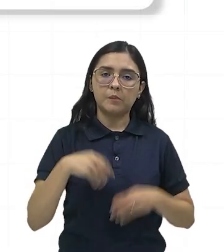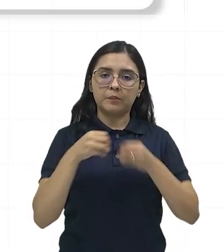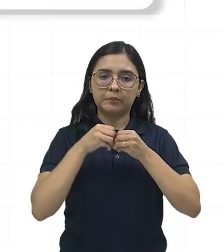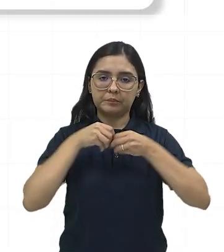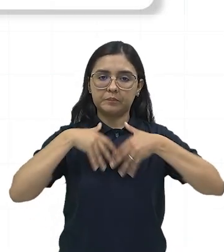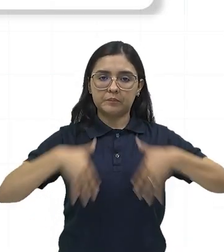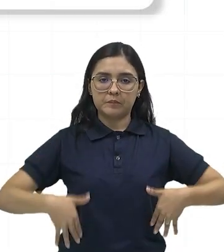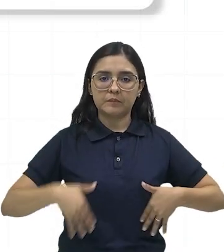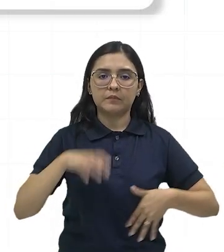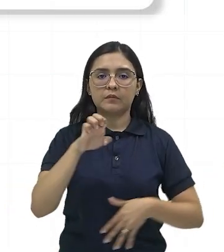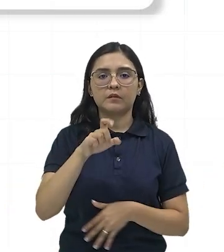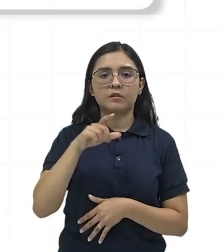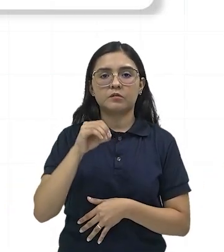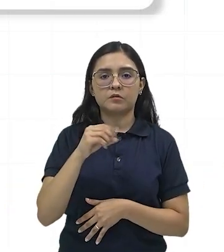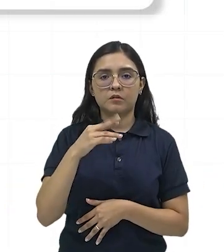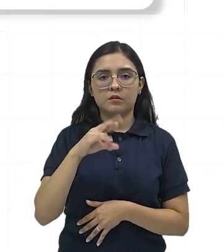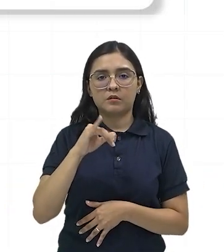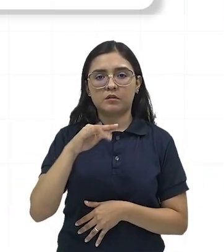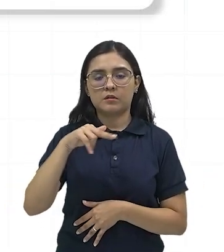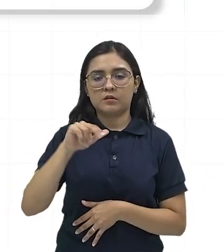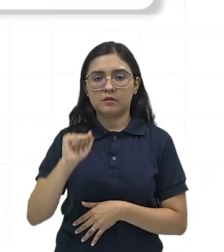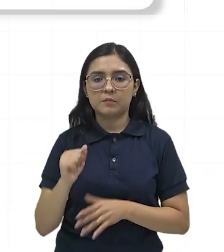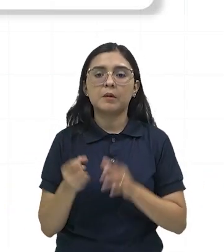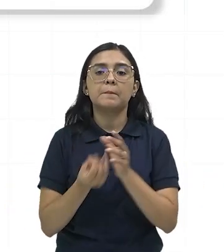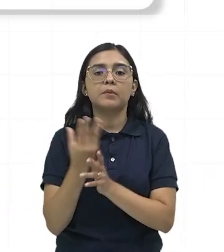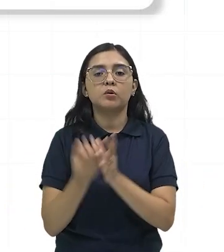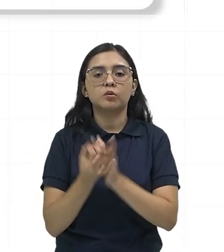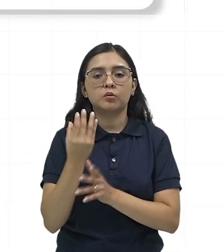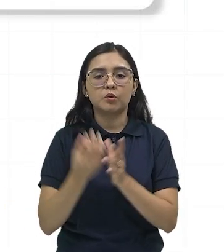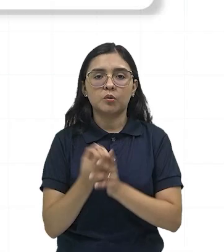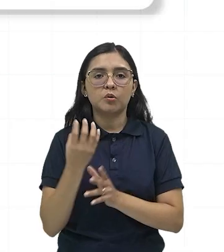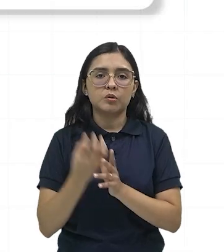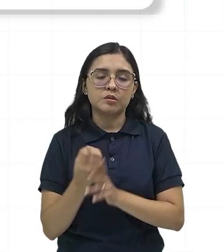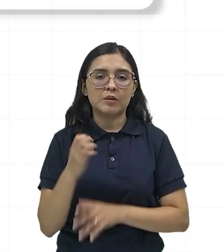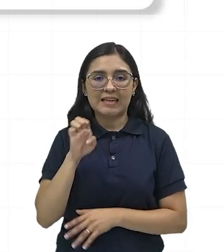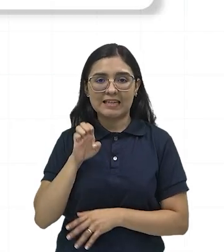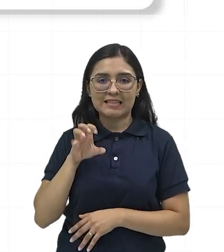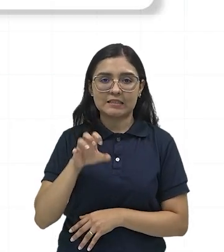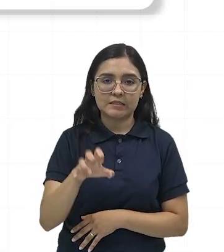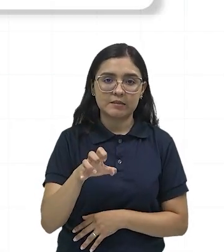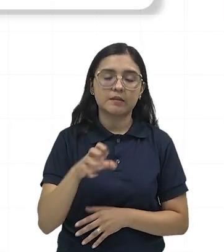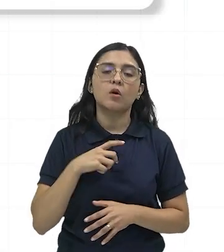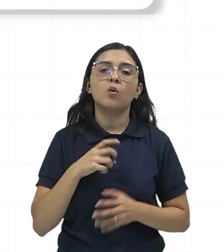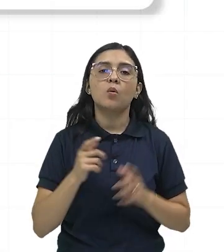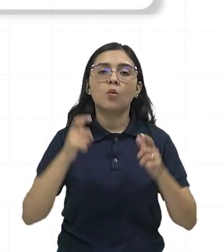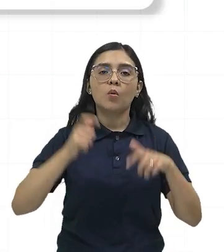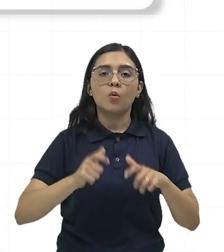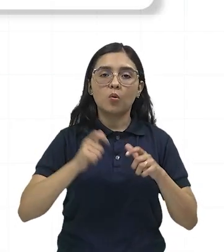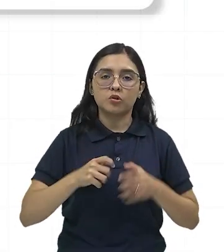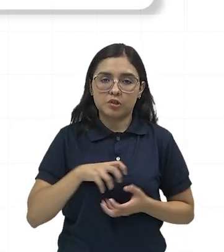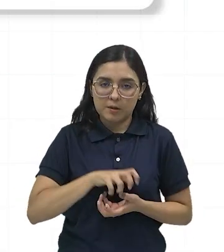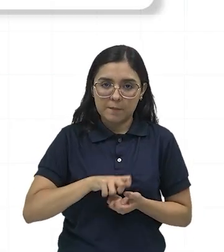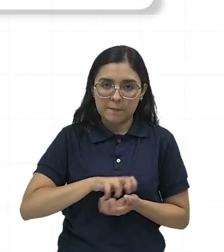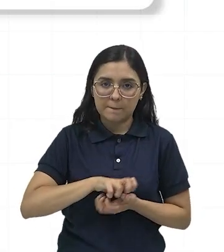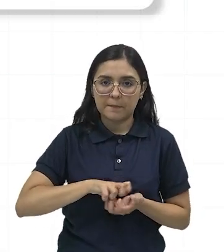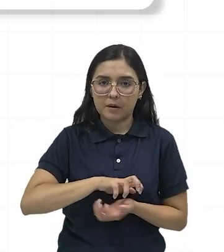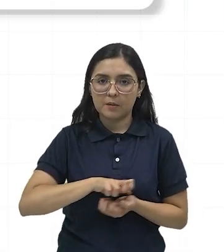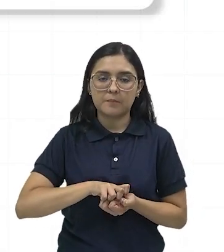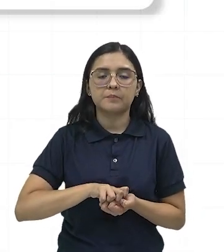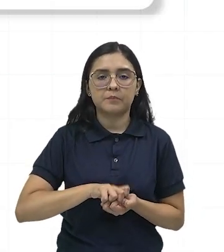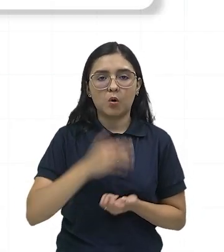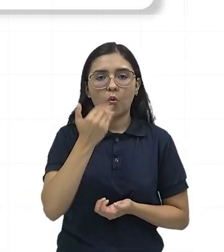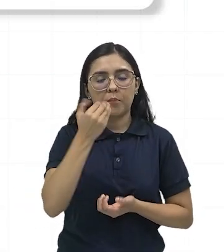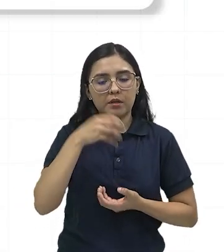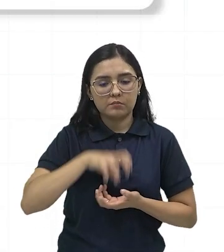glândula exócrina por secretar enzimas que vão atuar na digestão dos